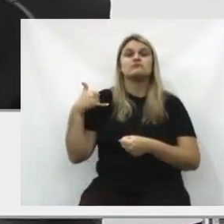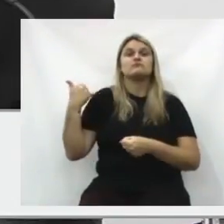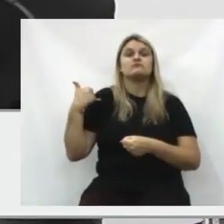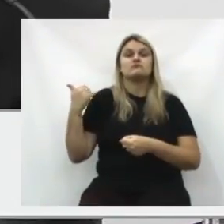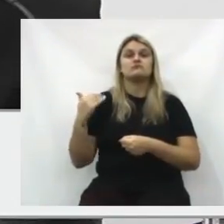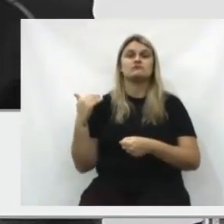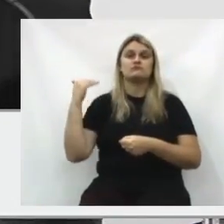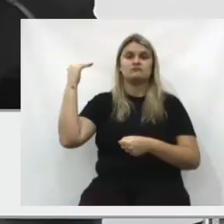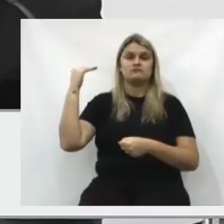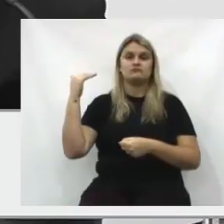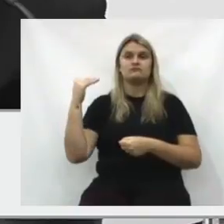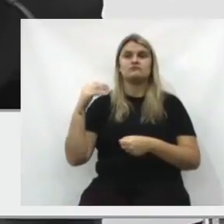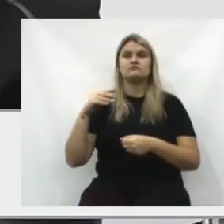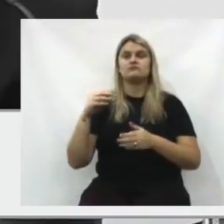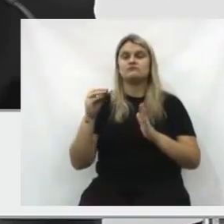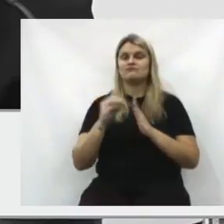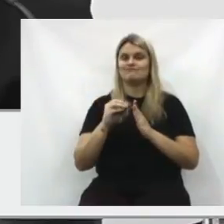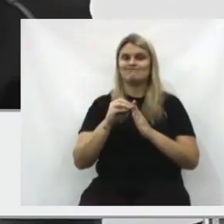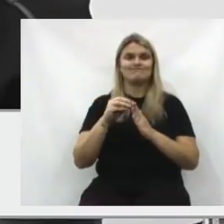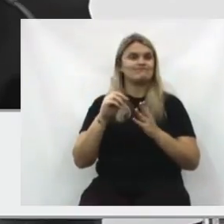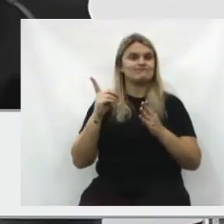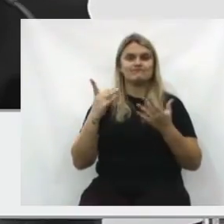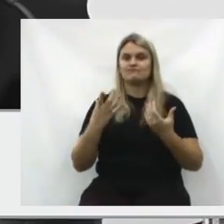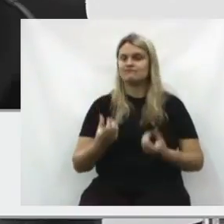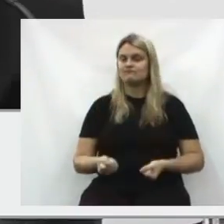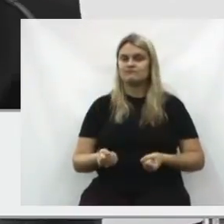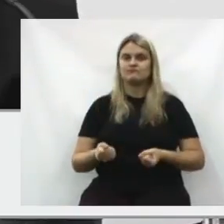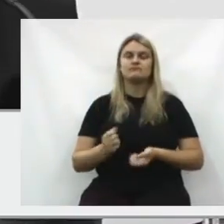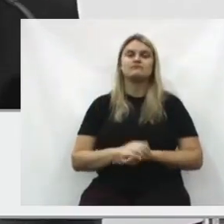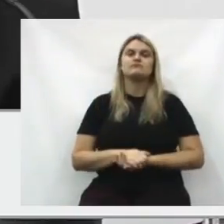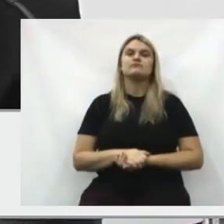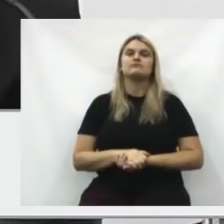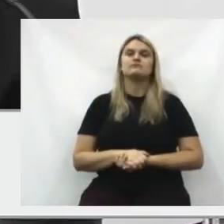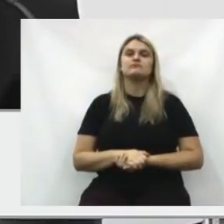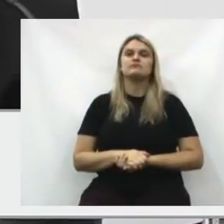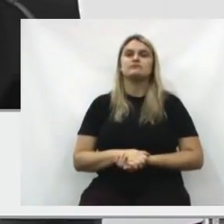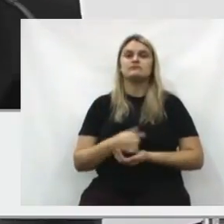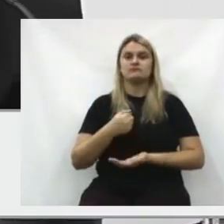Então, para quanto que vai essa idade? Então, essa nota de repúdio,